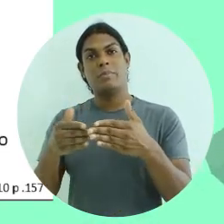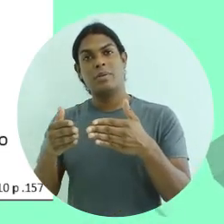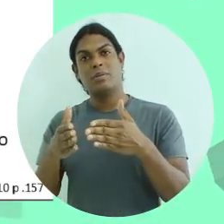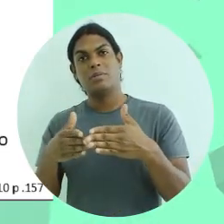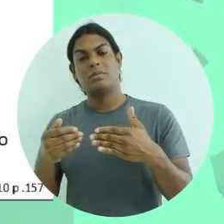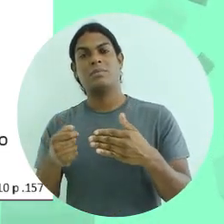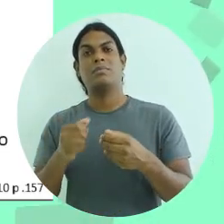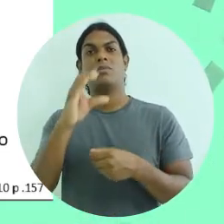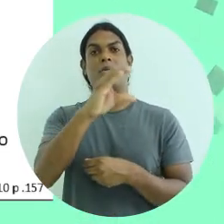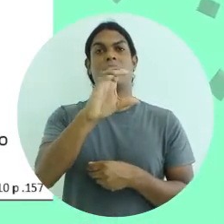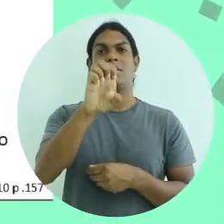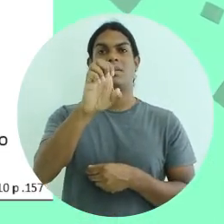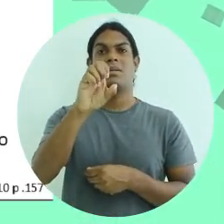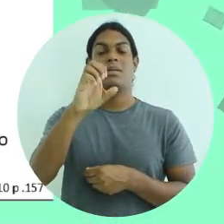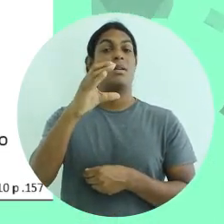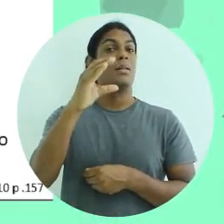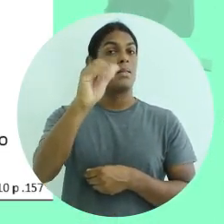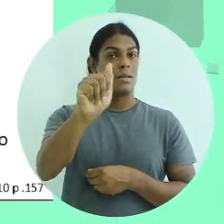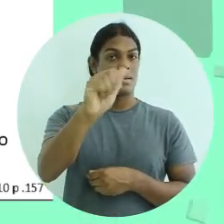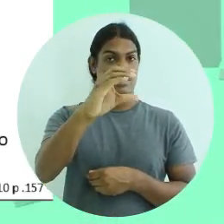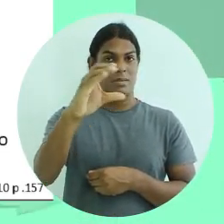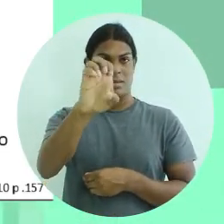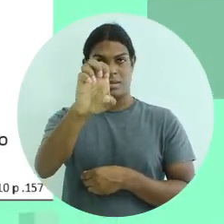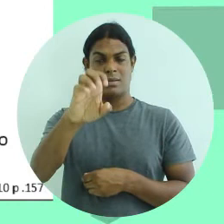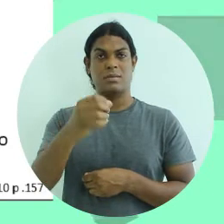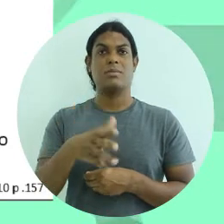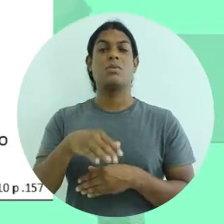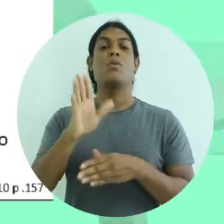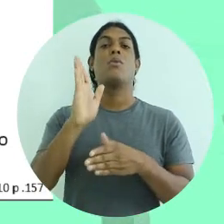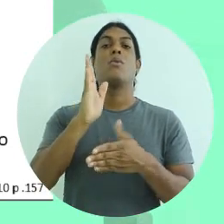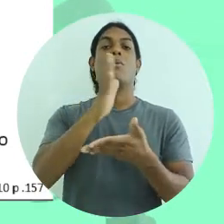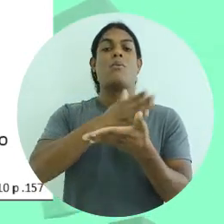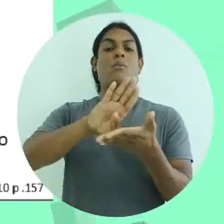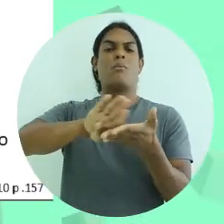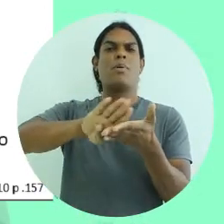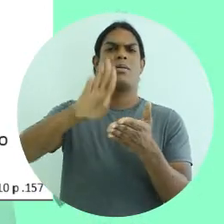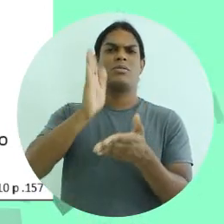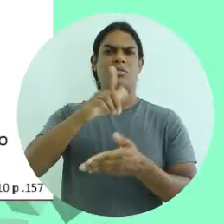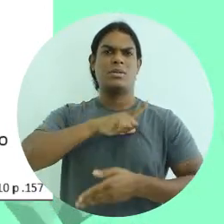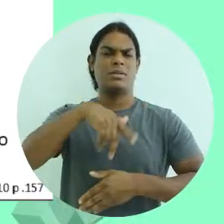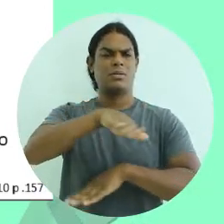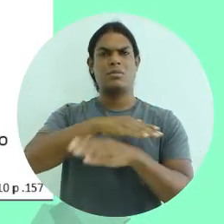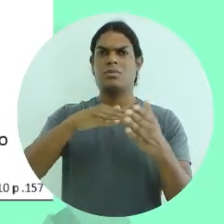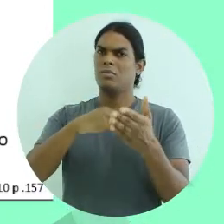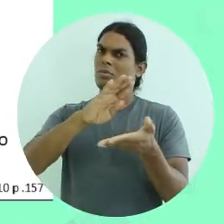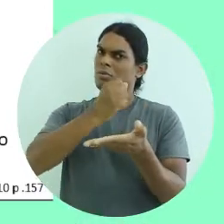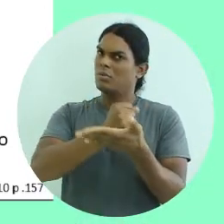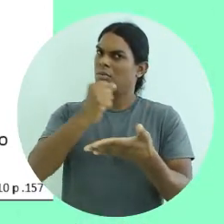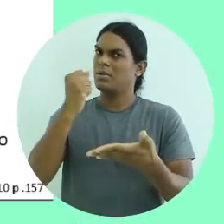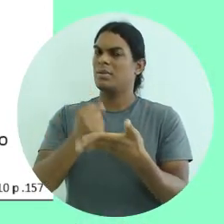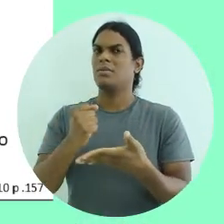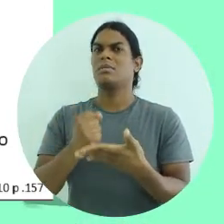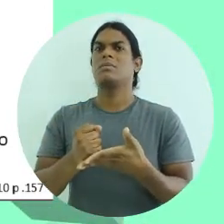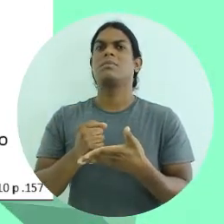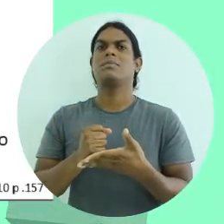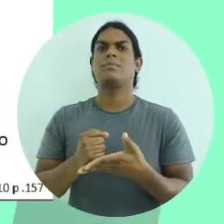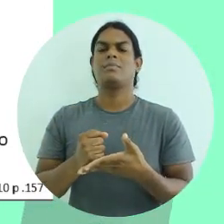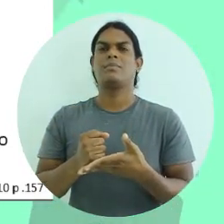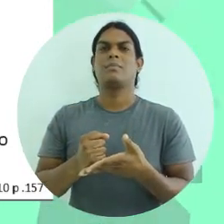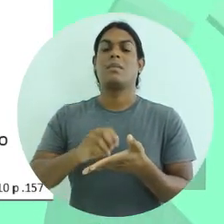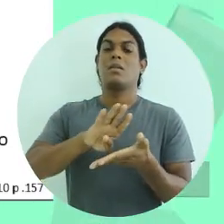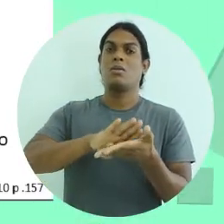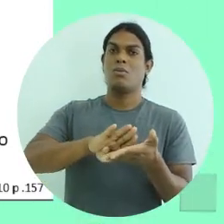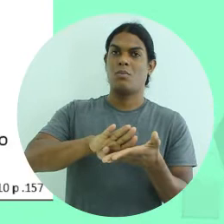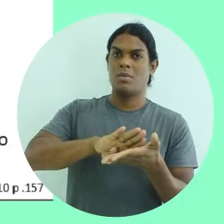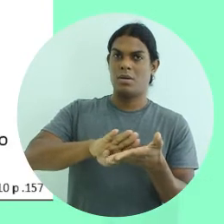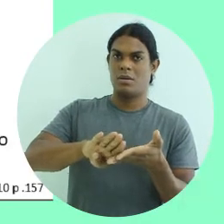do ACE, o banco já está com todas as documentações do processo de exportação, tudinho, e aí o banco do